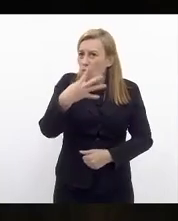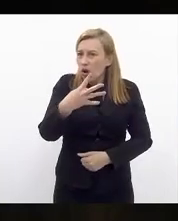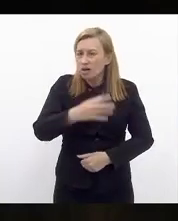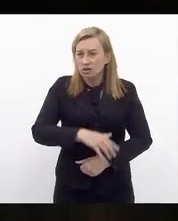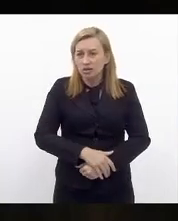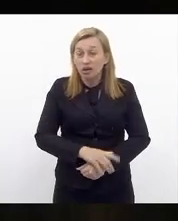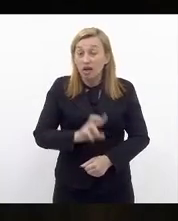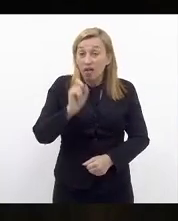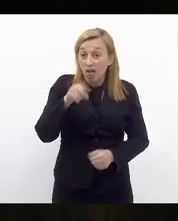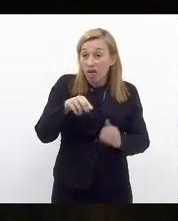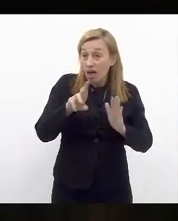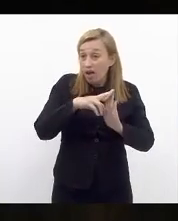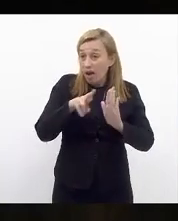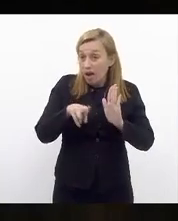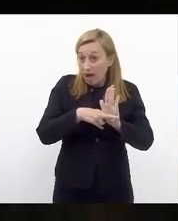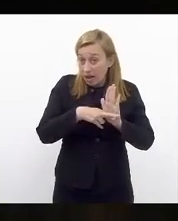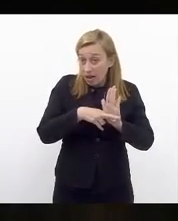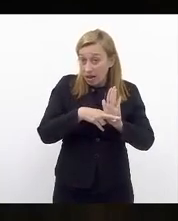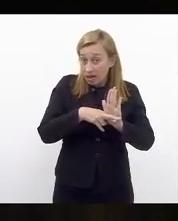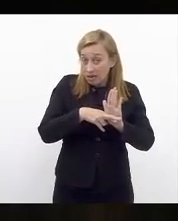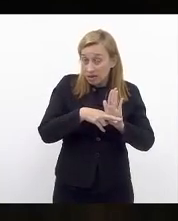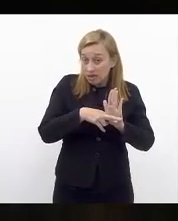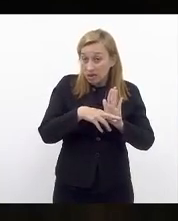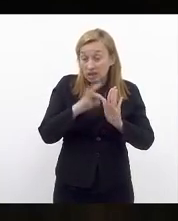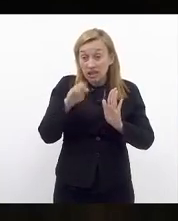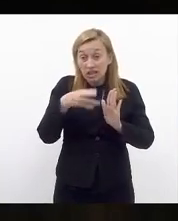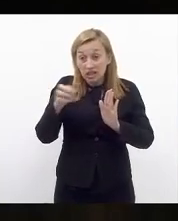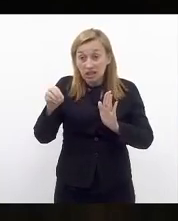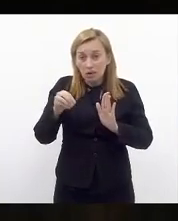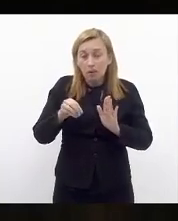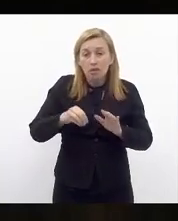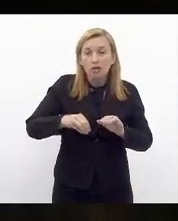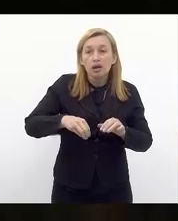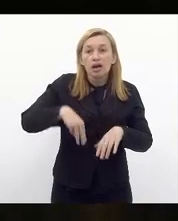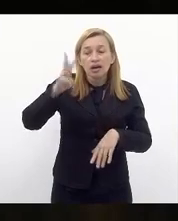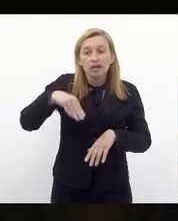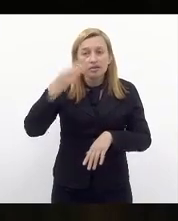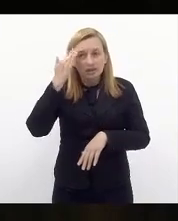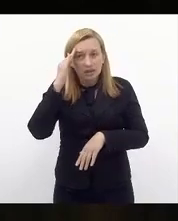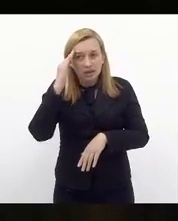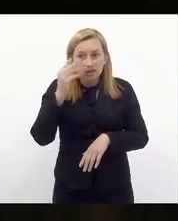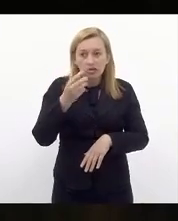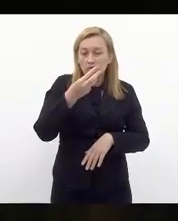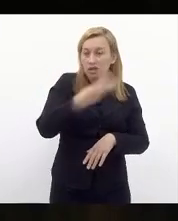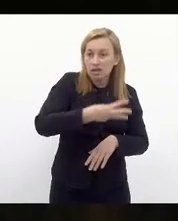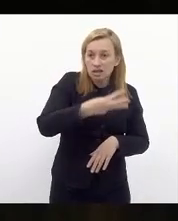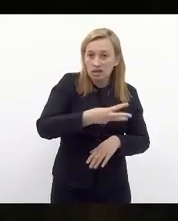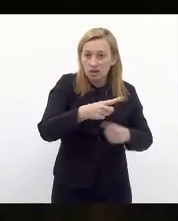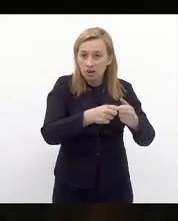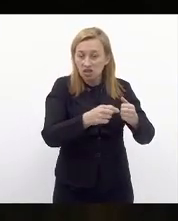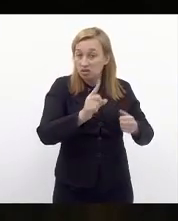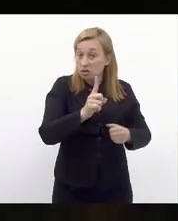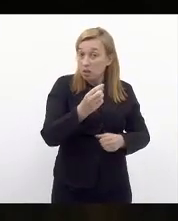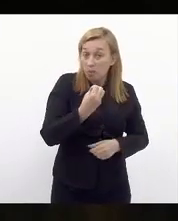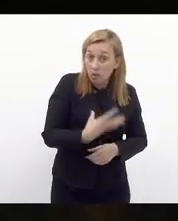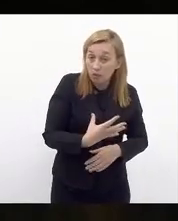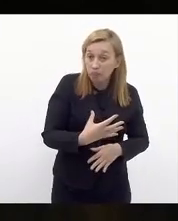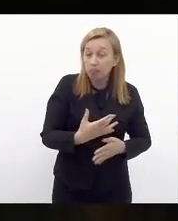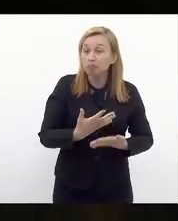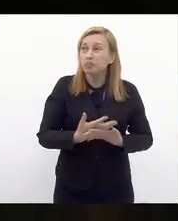ele é a regra Alternativa de transição para quem entende que o artigo 3º não é melhor regra é